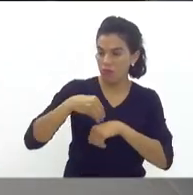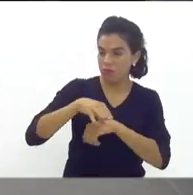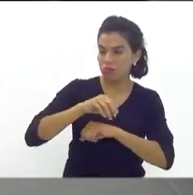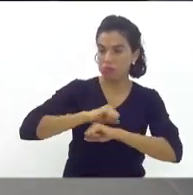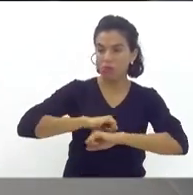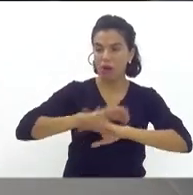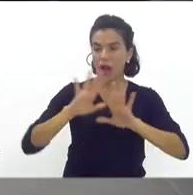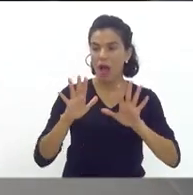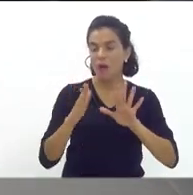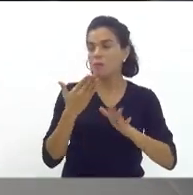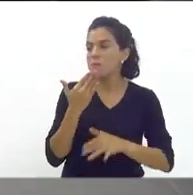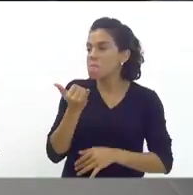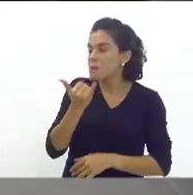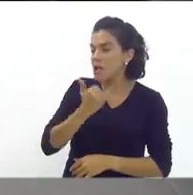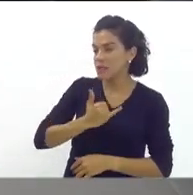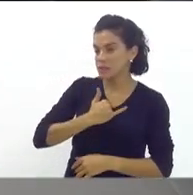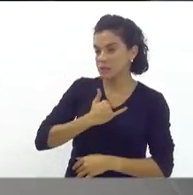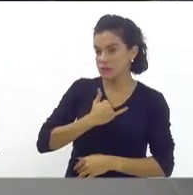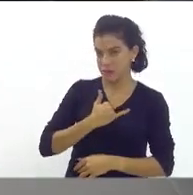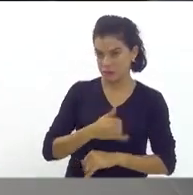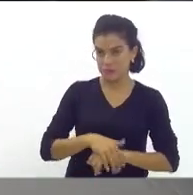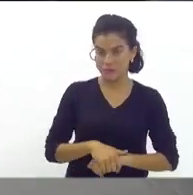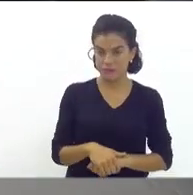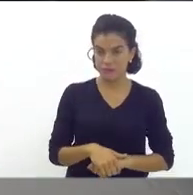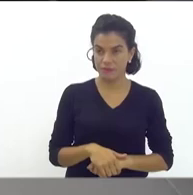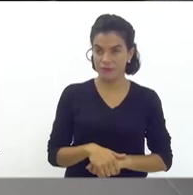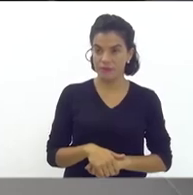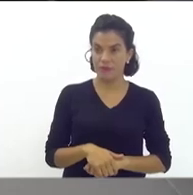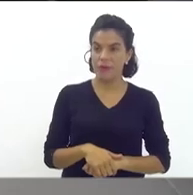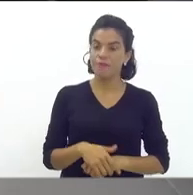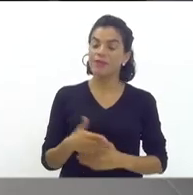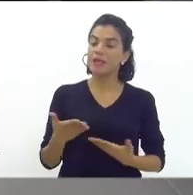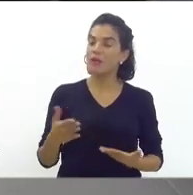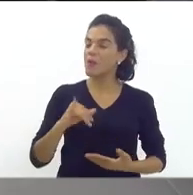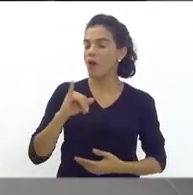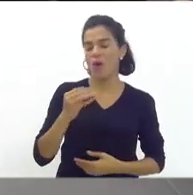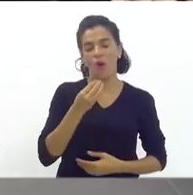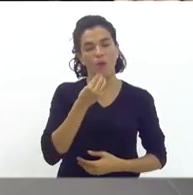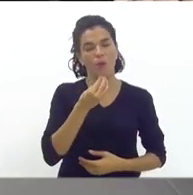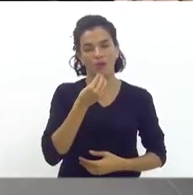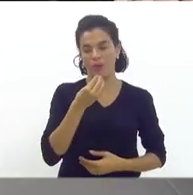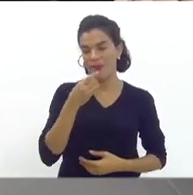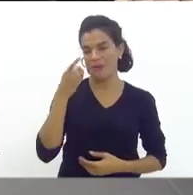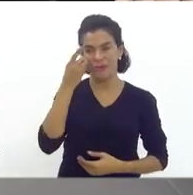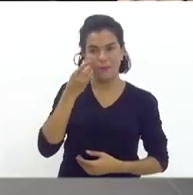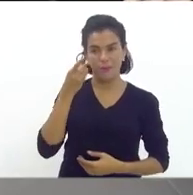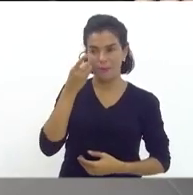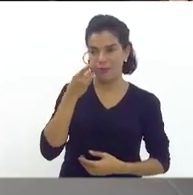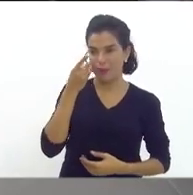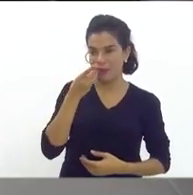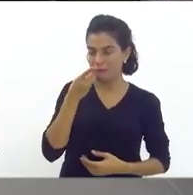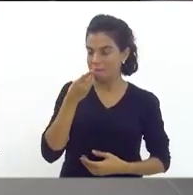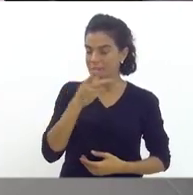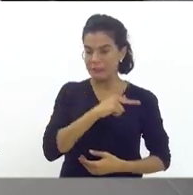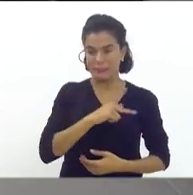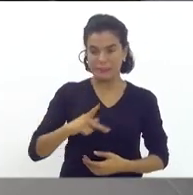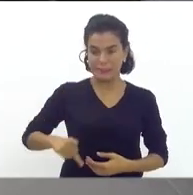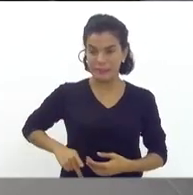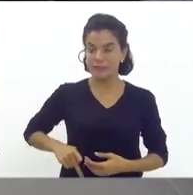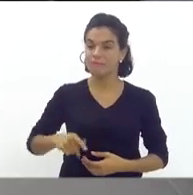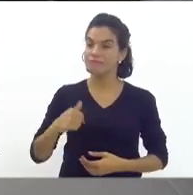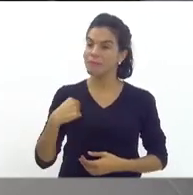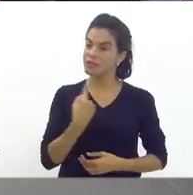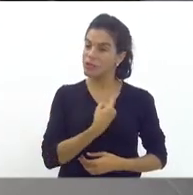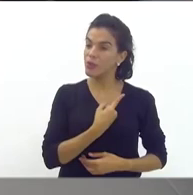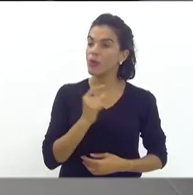esse meu pedido de desculpas e é uma excelente oportunidade Presidente e demais deputados como o senhor falou pra gente